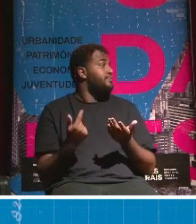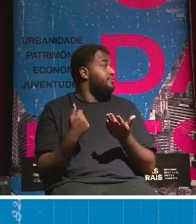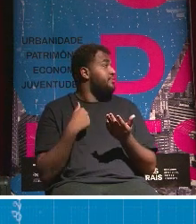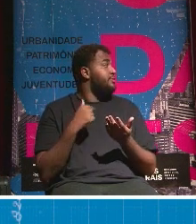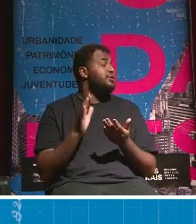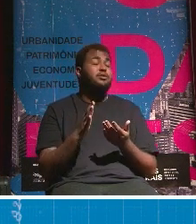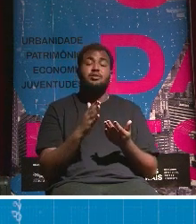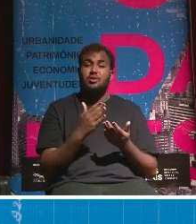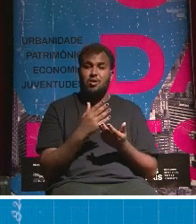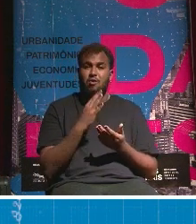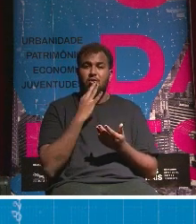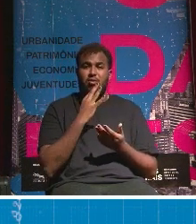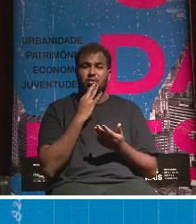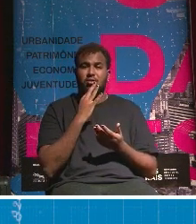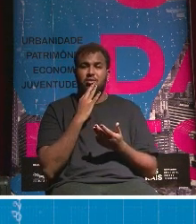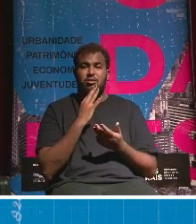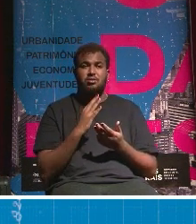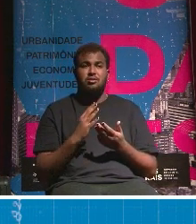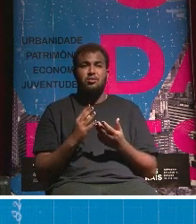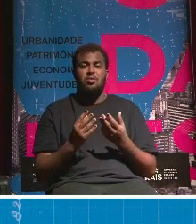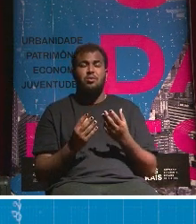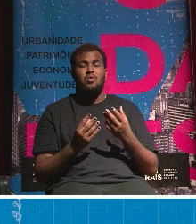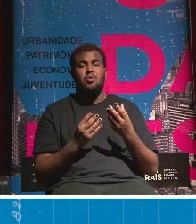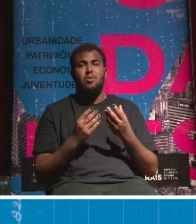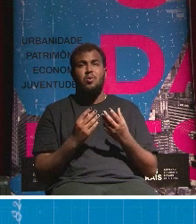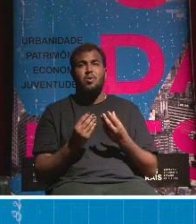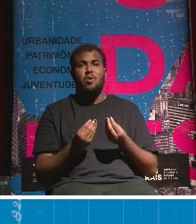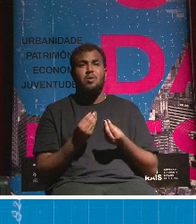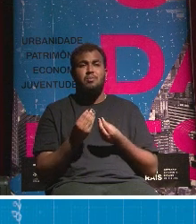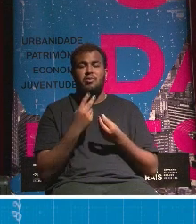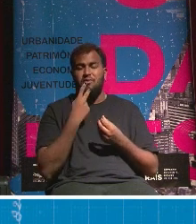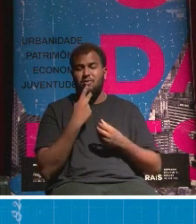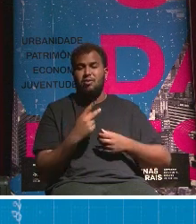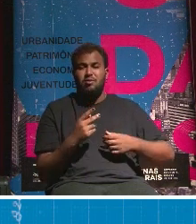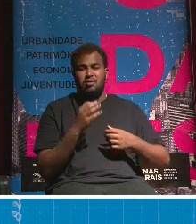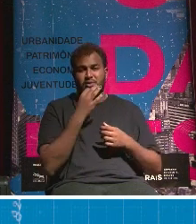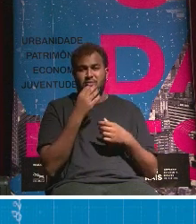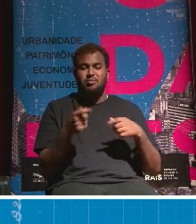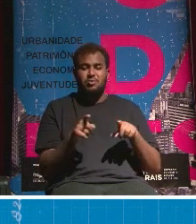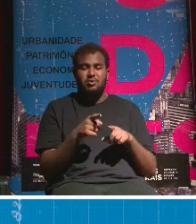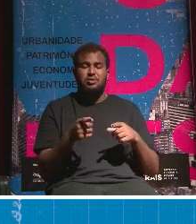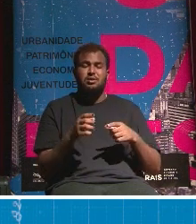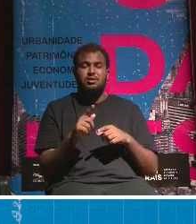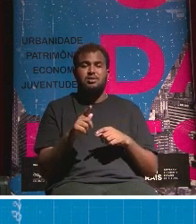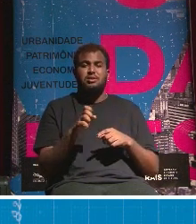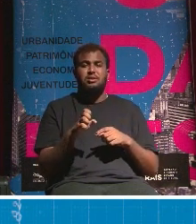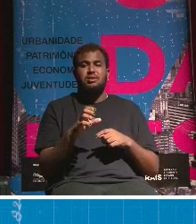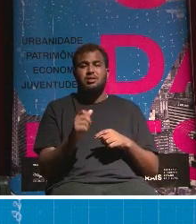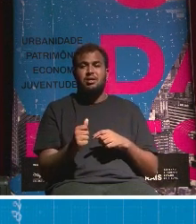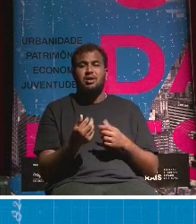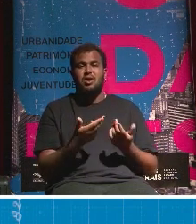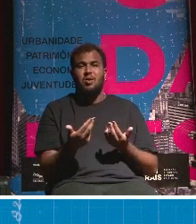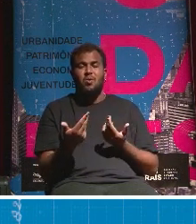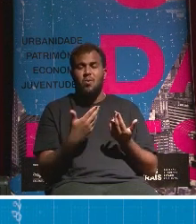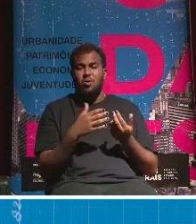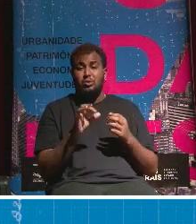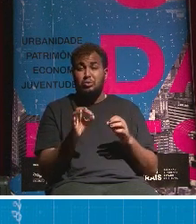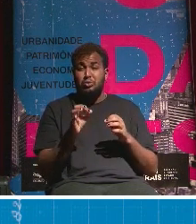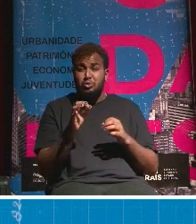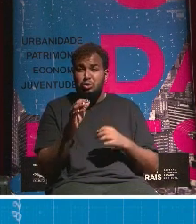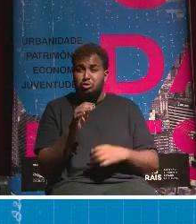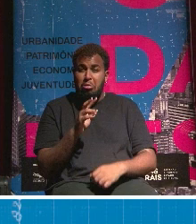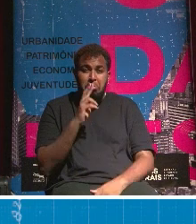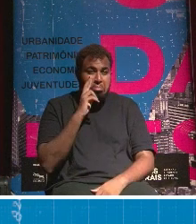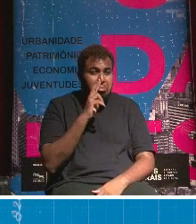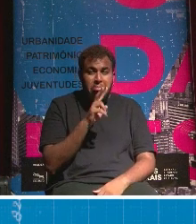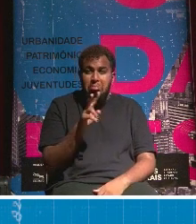conhecia o termo dela, mas como falava na sua música Zeca Pagodinho, né, era que nem caviar, só ouvia, né,